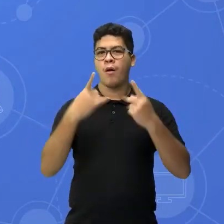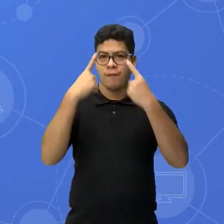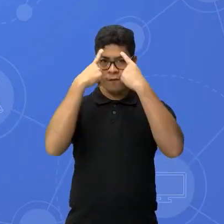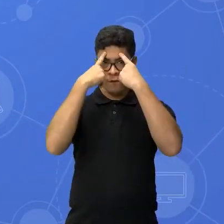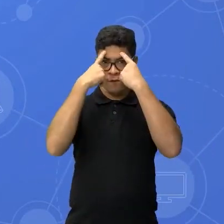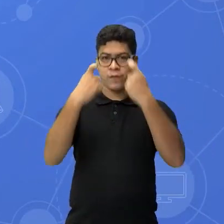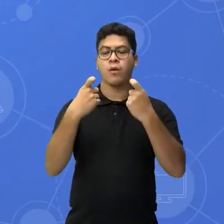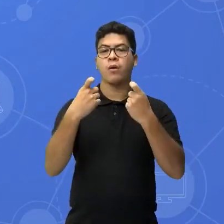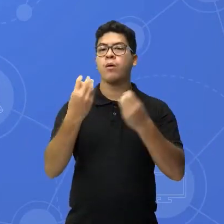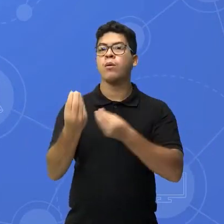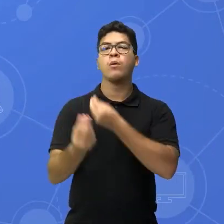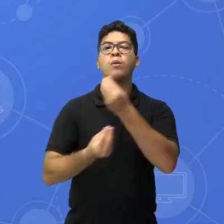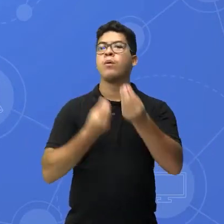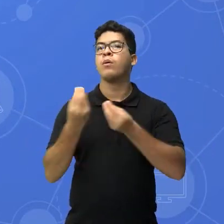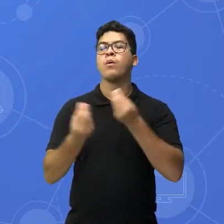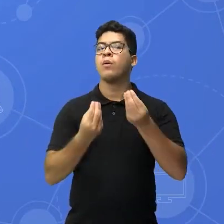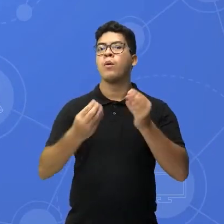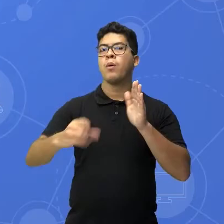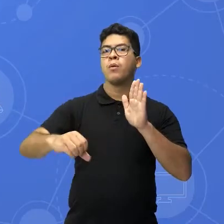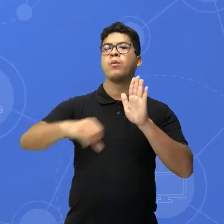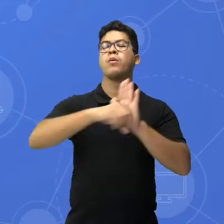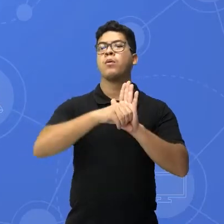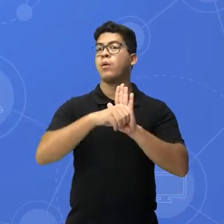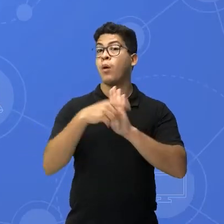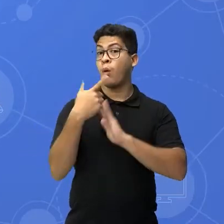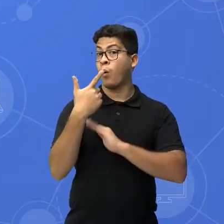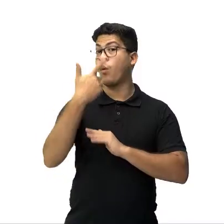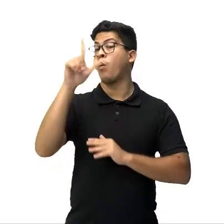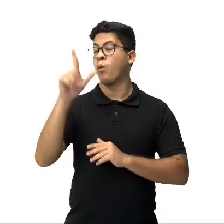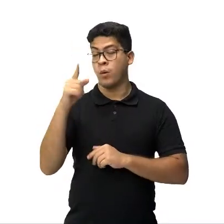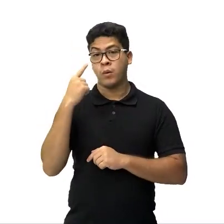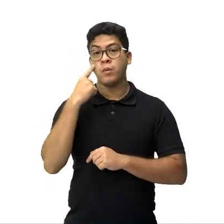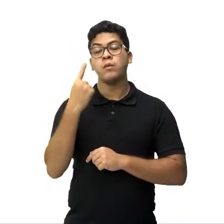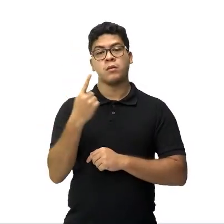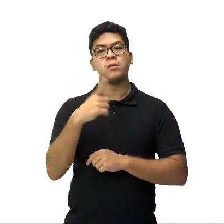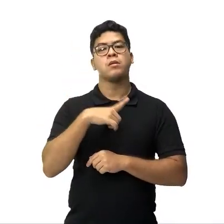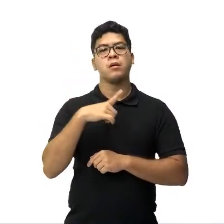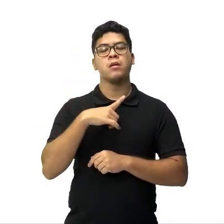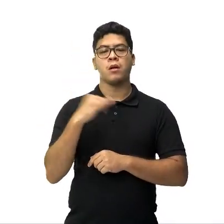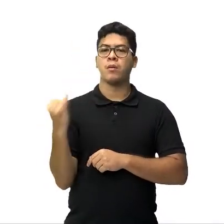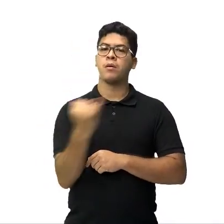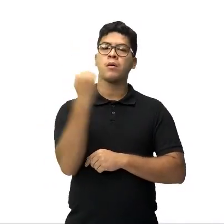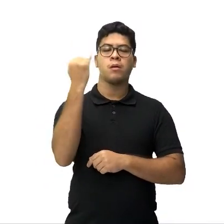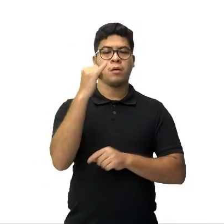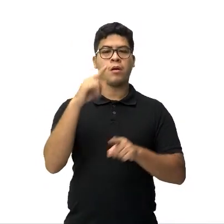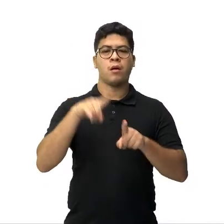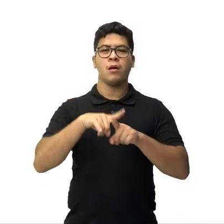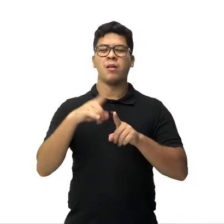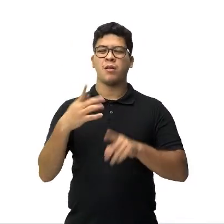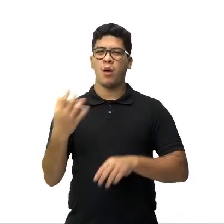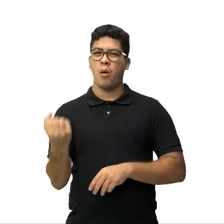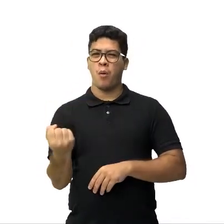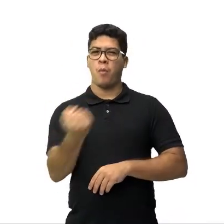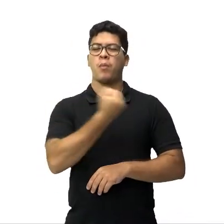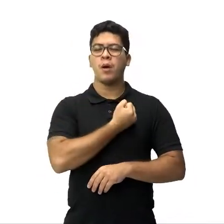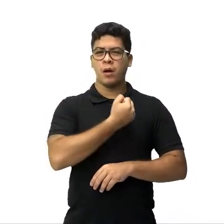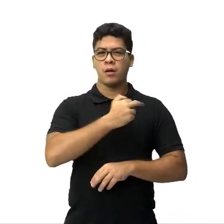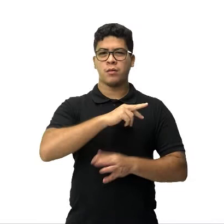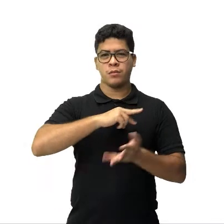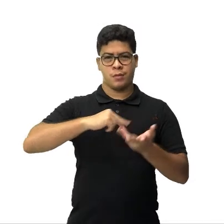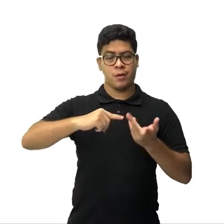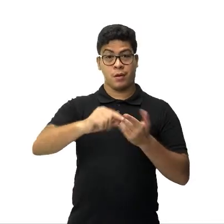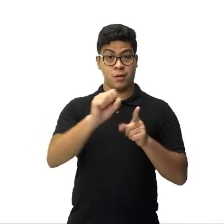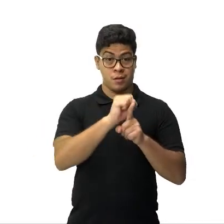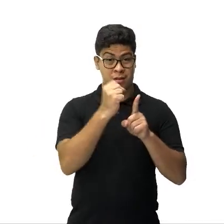jovens, né, outro indicador importante, né, que grande parte dos assassinatos que a gente vê na